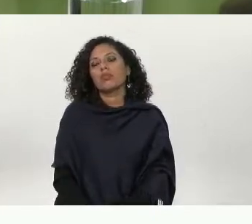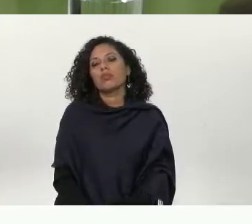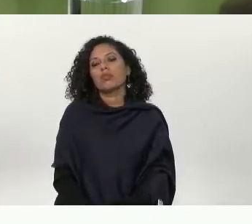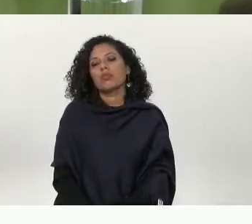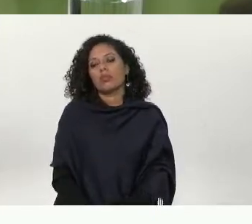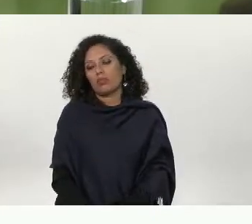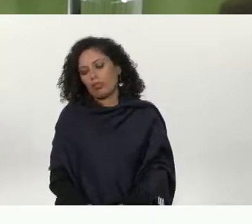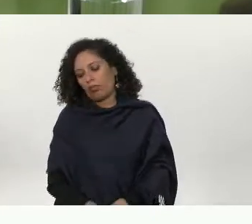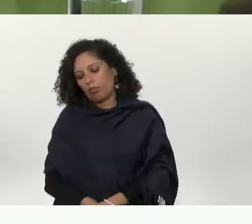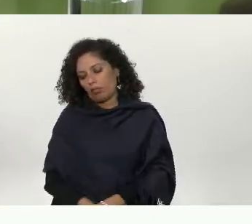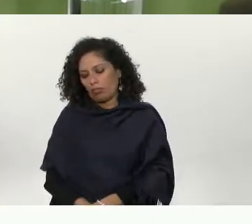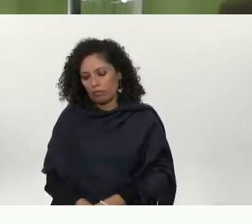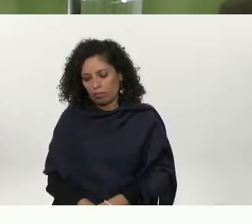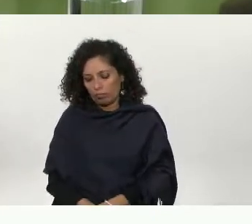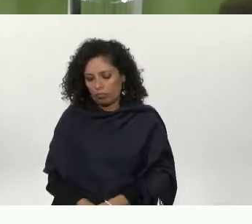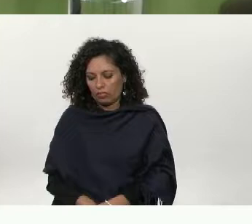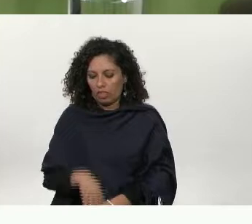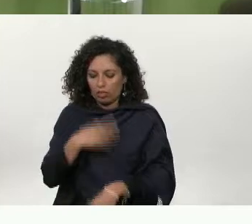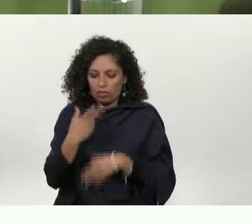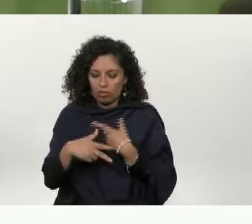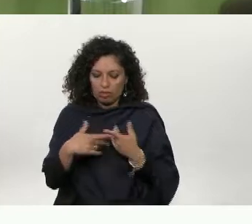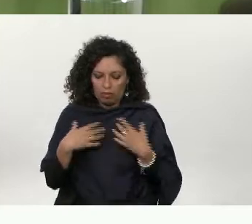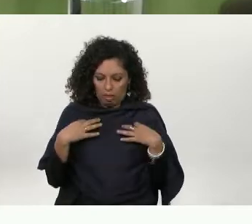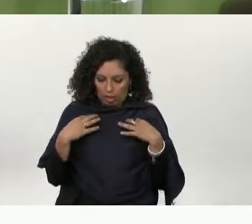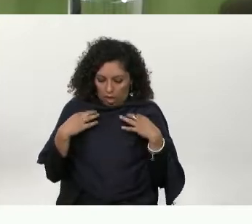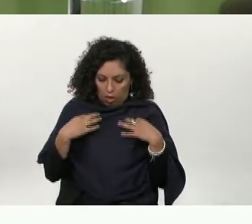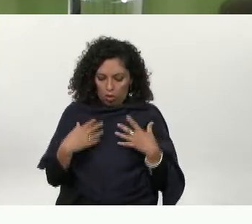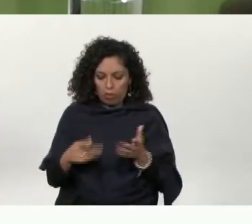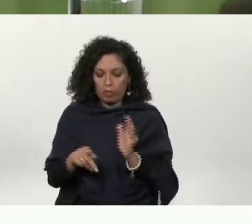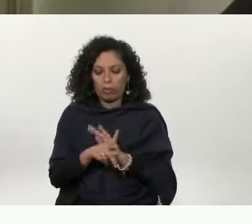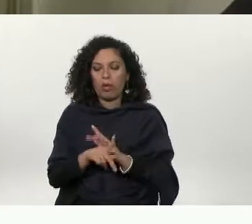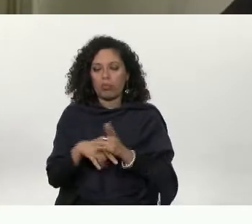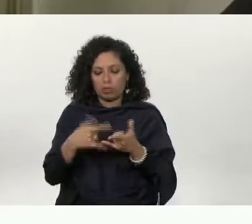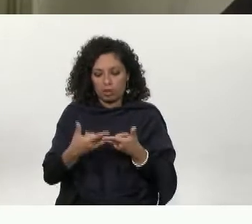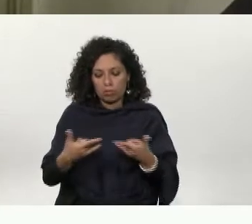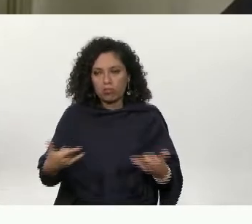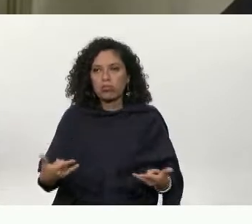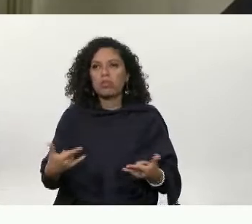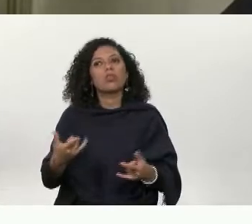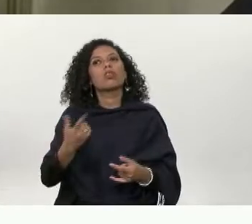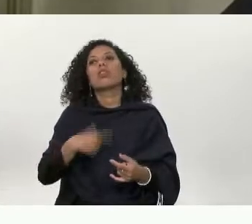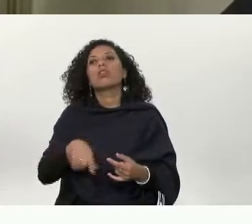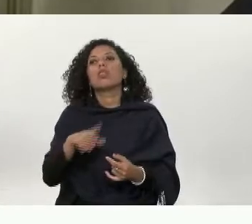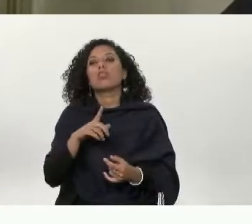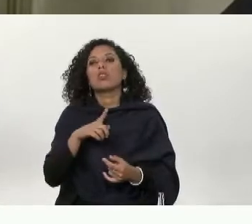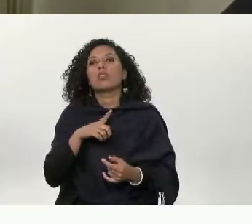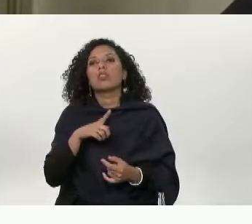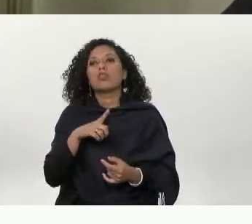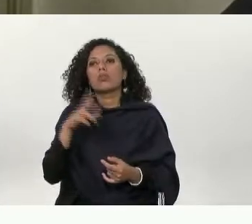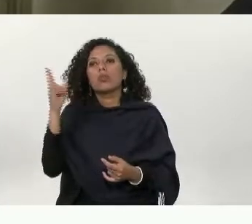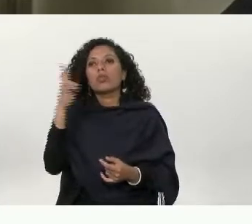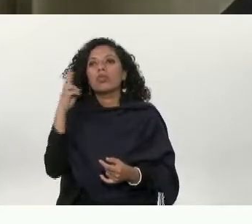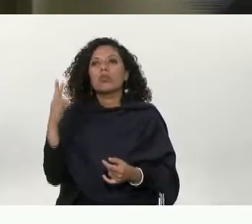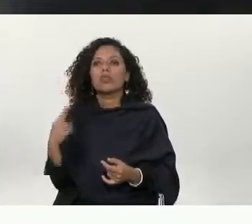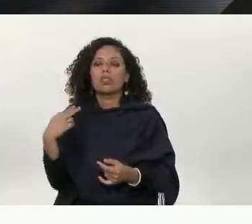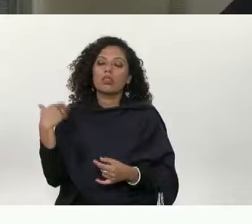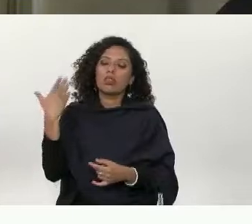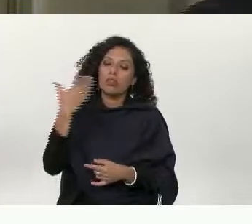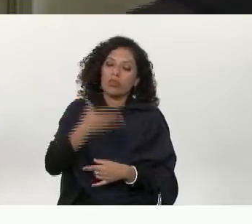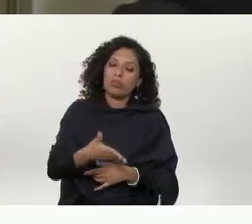Aquela questão da roupa de cama. Roupa de cama. Sim, isso nós, inclusive, teve uma vereadora que foi